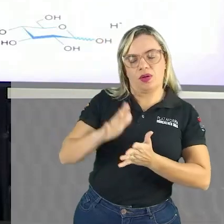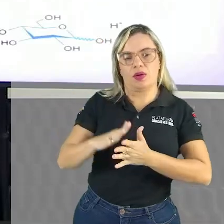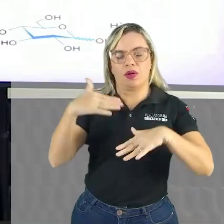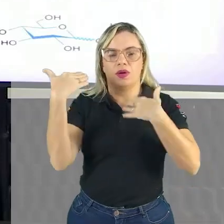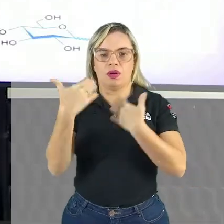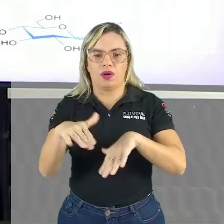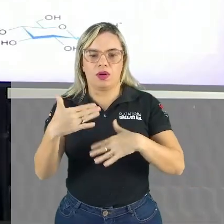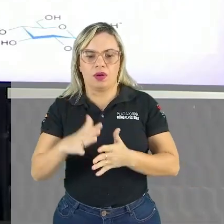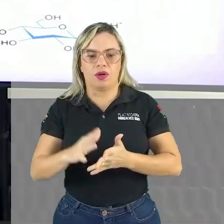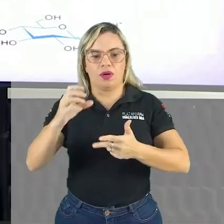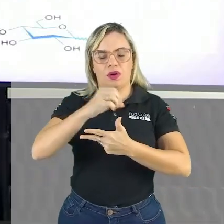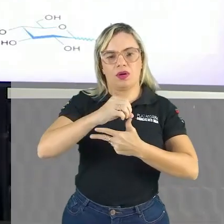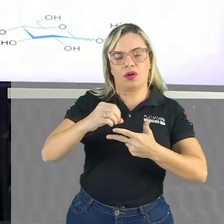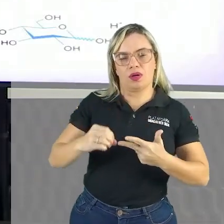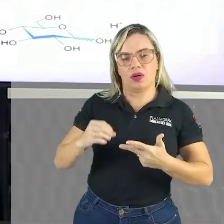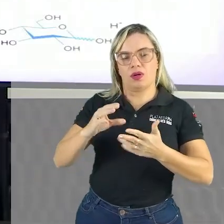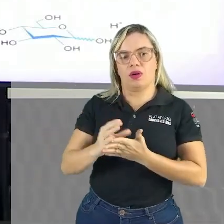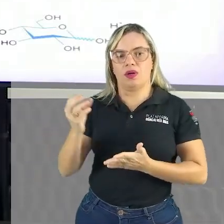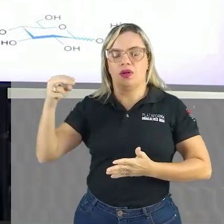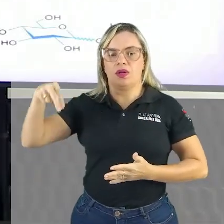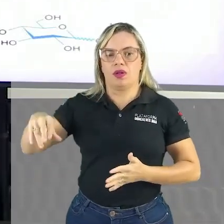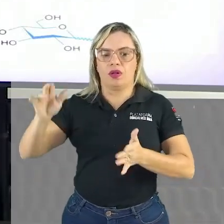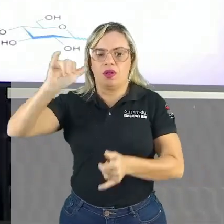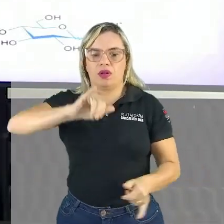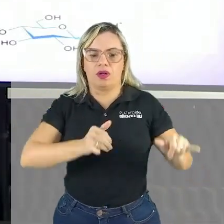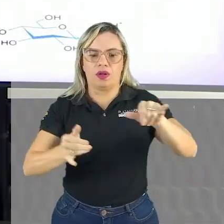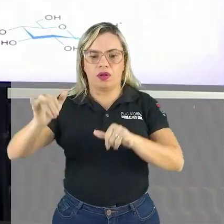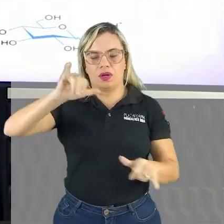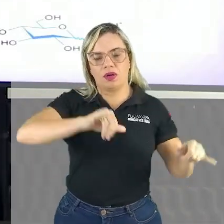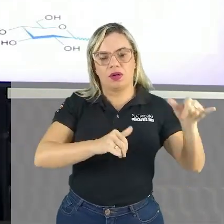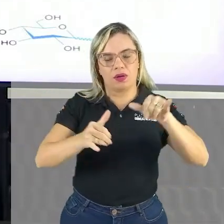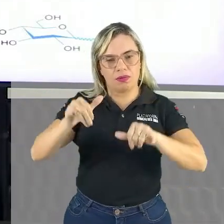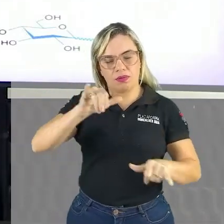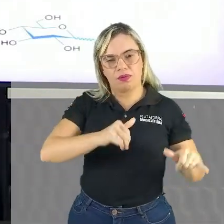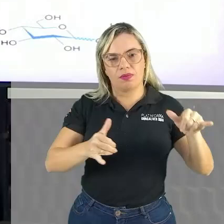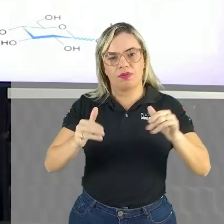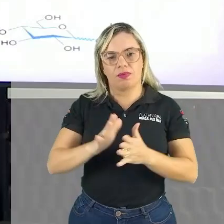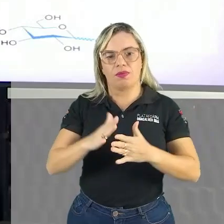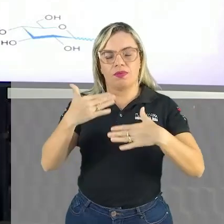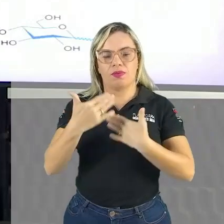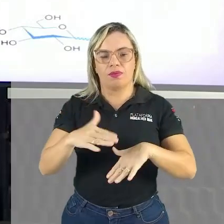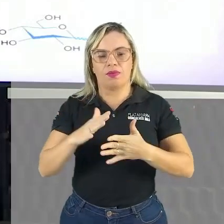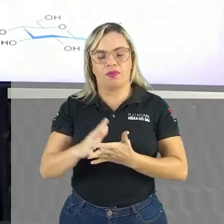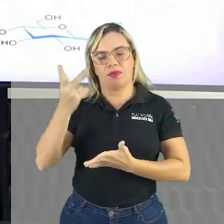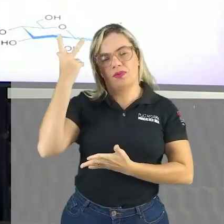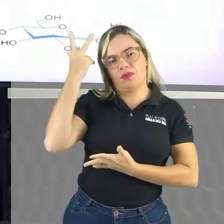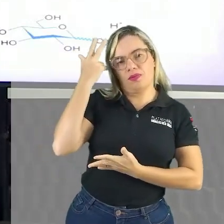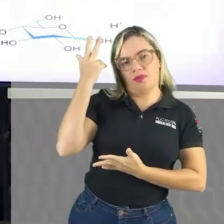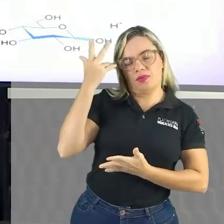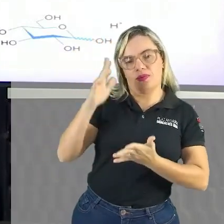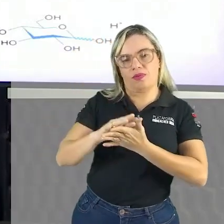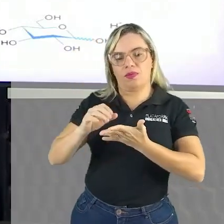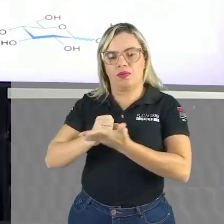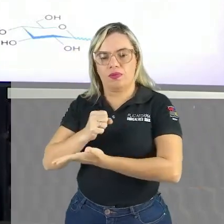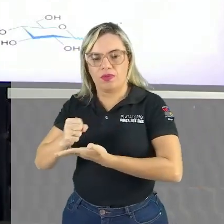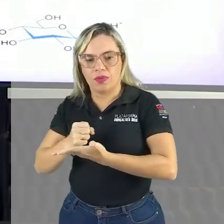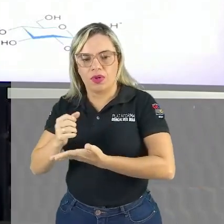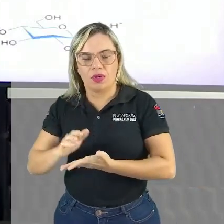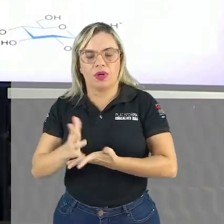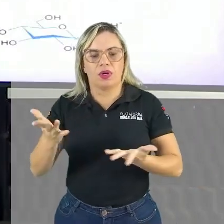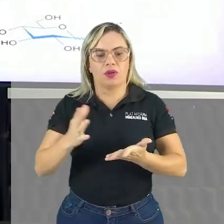você trabalhar a cinética química. Cai muito. Mas era comum ele perguntar apenas o básico do